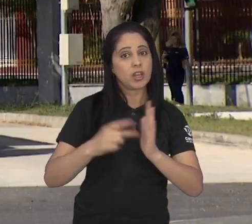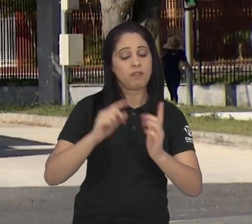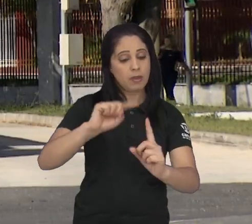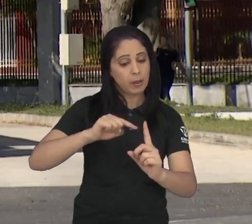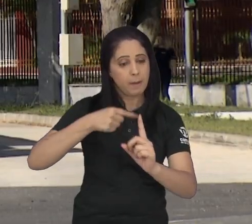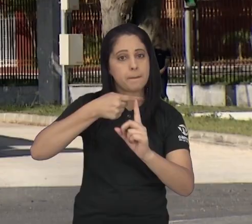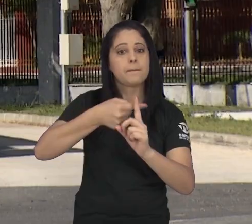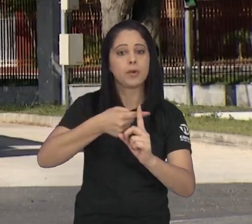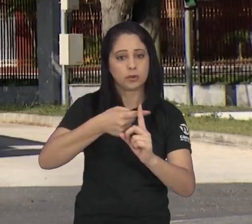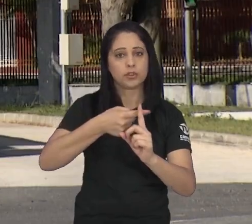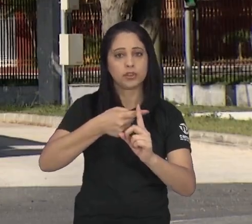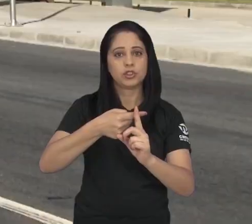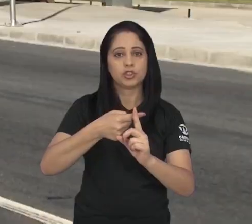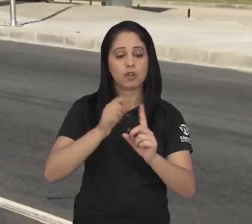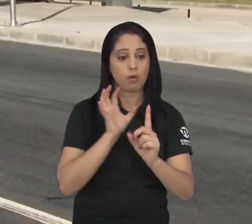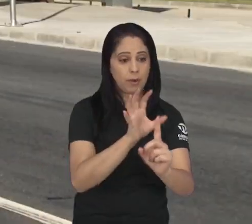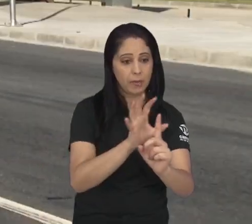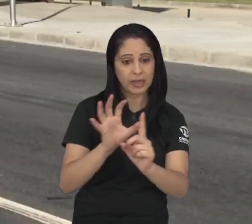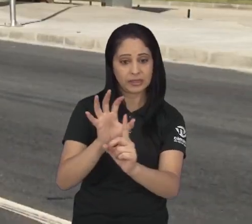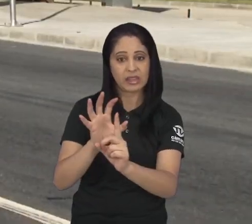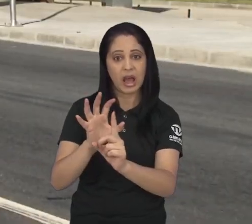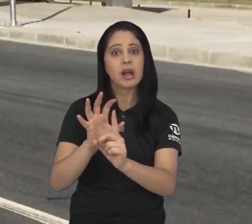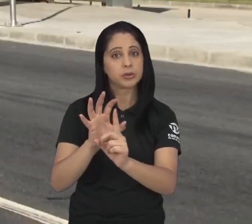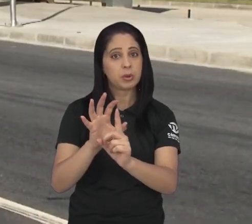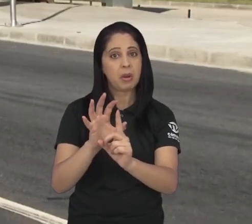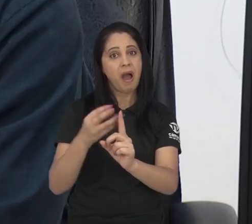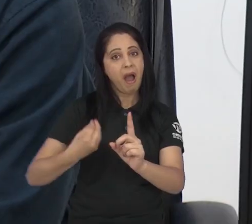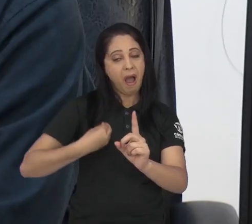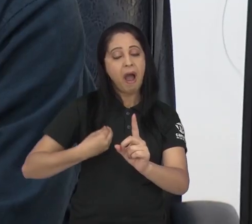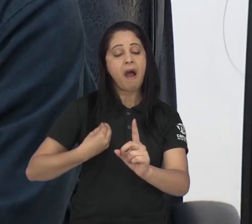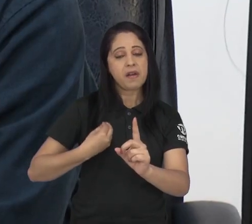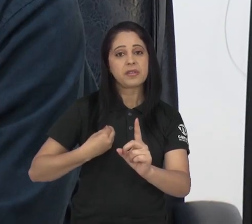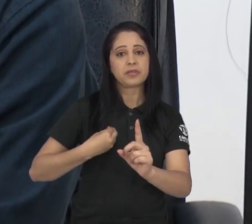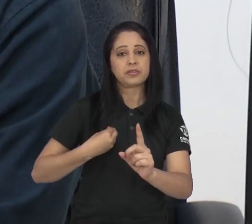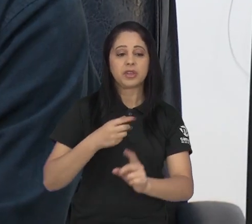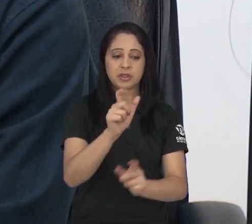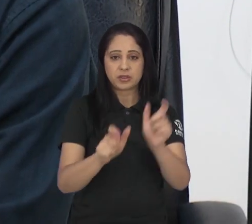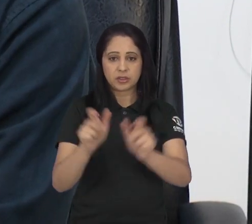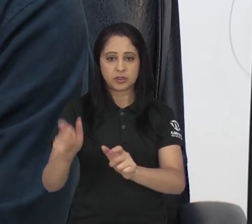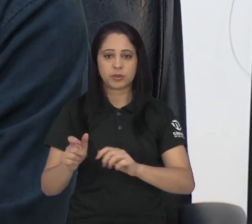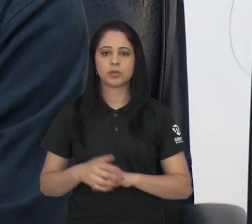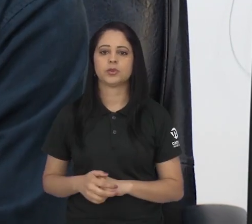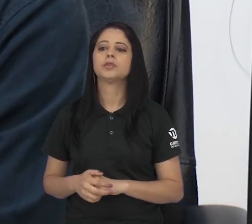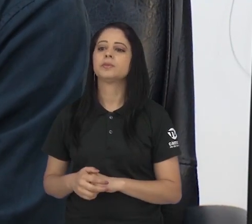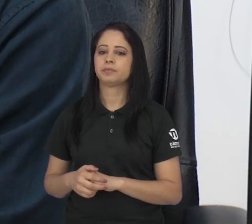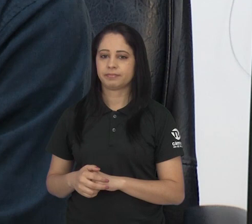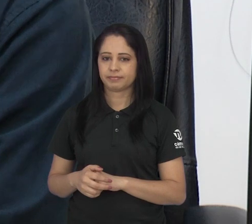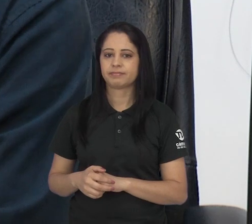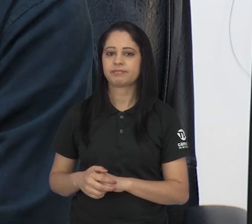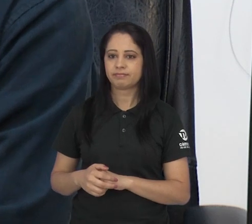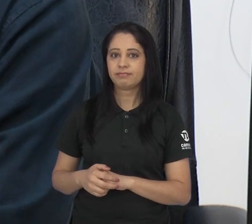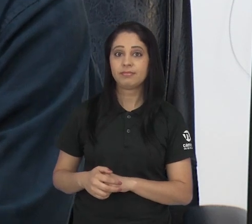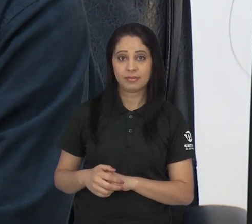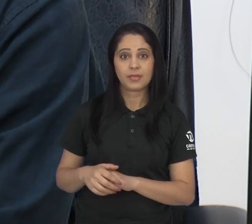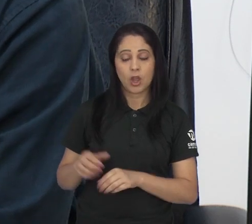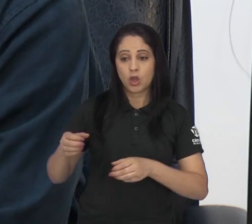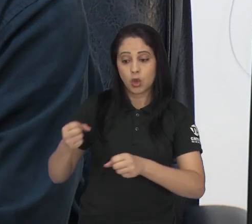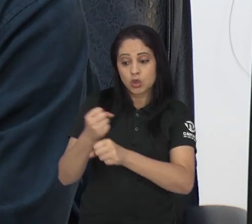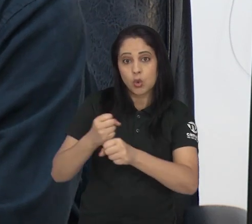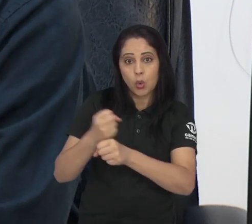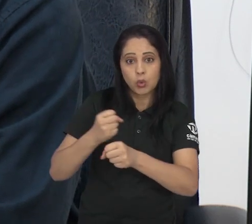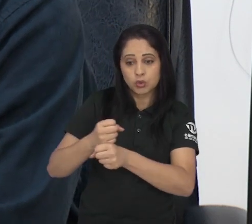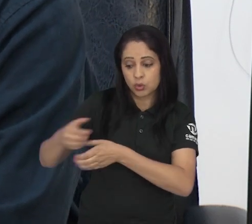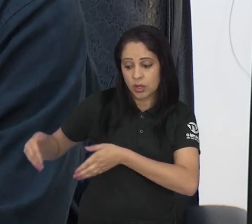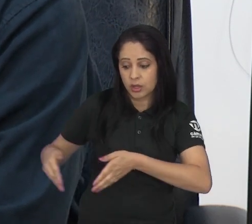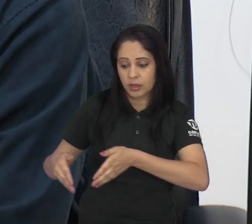positivamente a rotina e a vida dos moradores nós fizemos aqui uma via Cambuí Olha que via